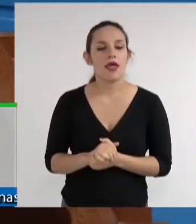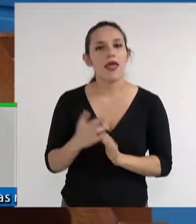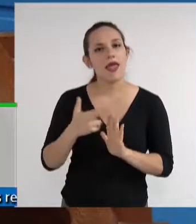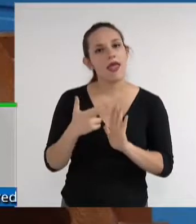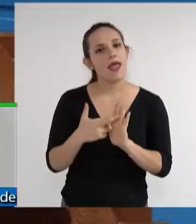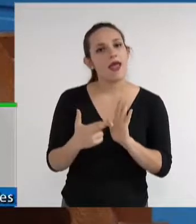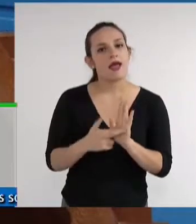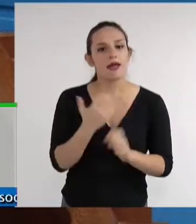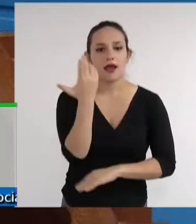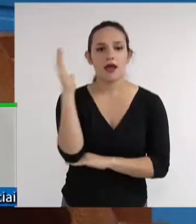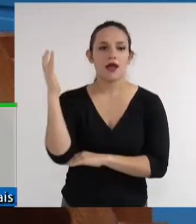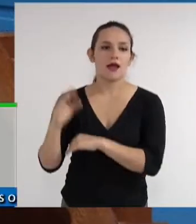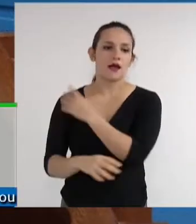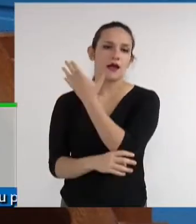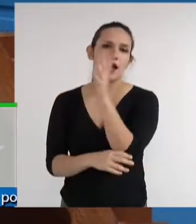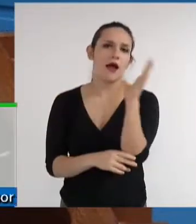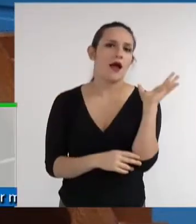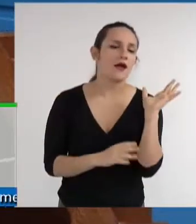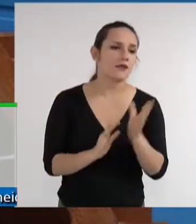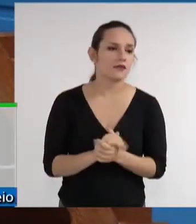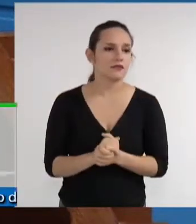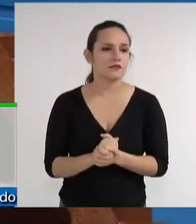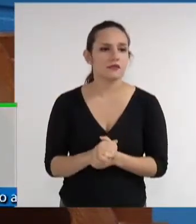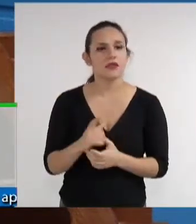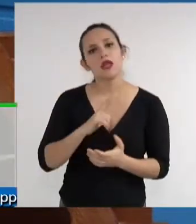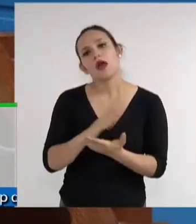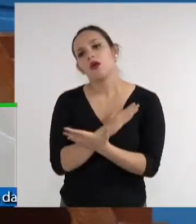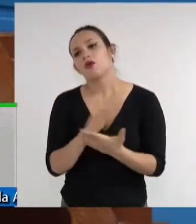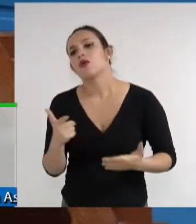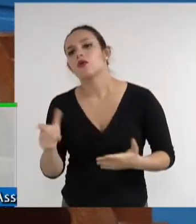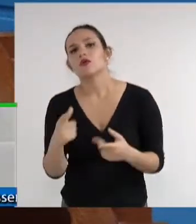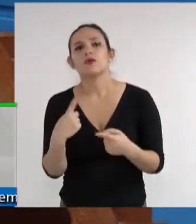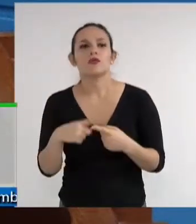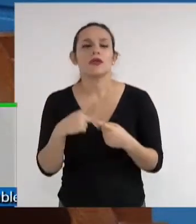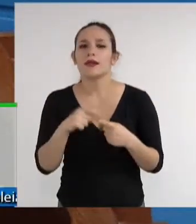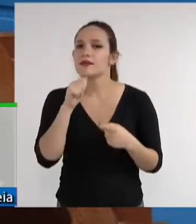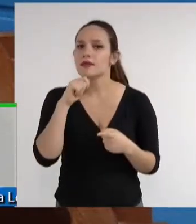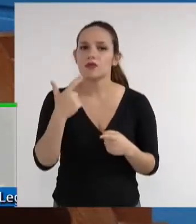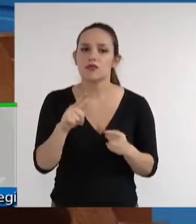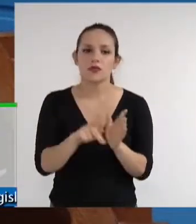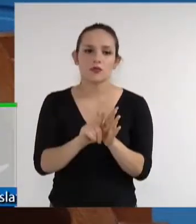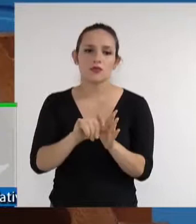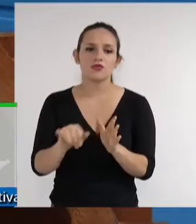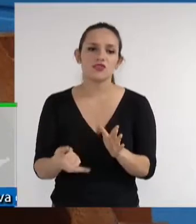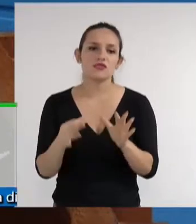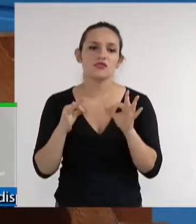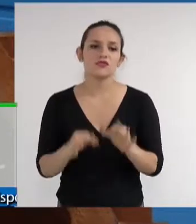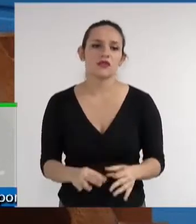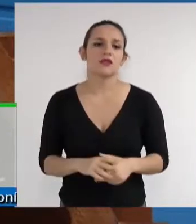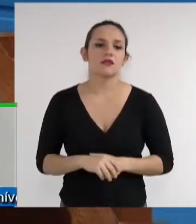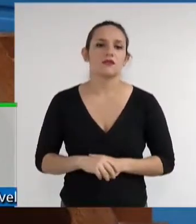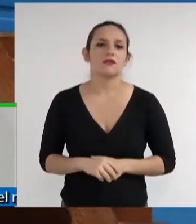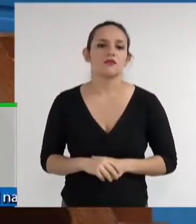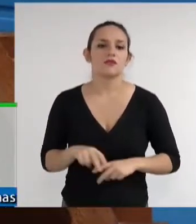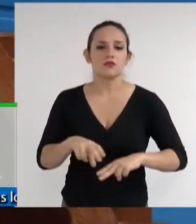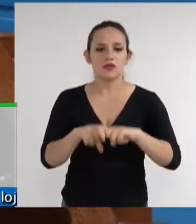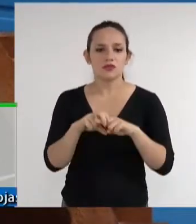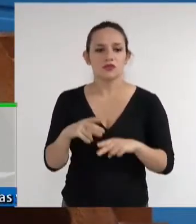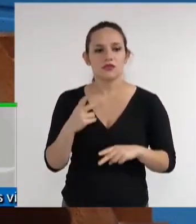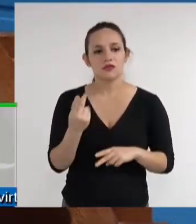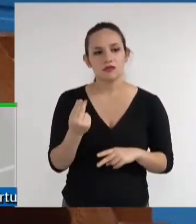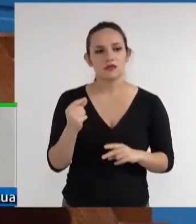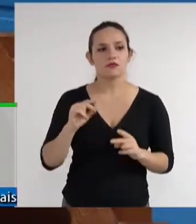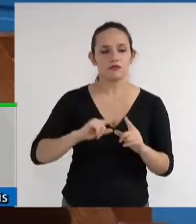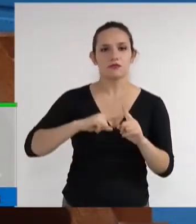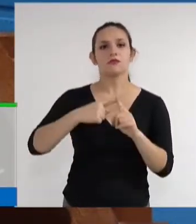questão da licença ambiental. Outros contornos porque não está colocado no projeto original, e que isso acarreta despesas, portanto